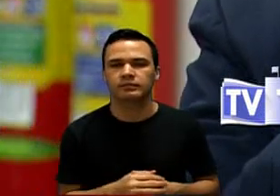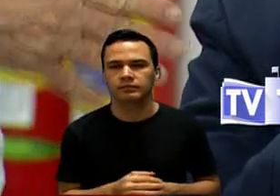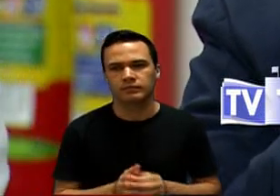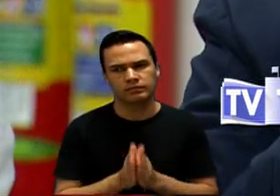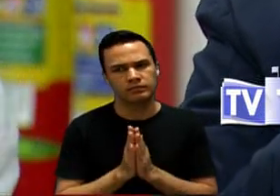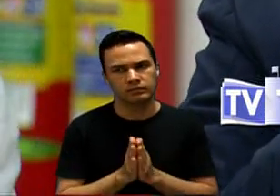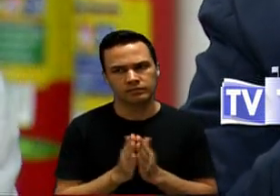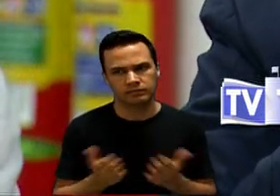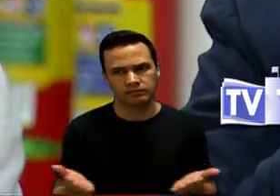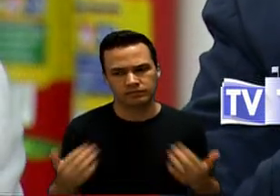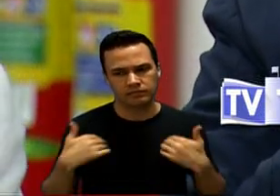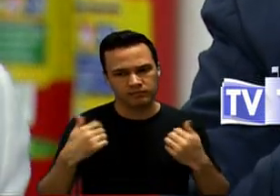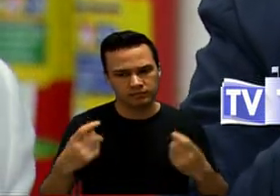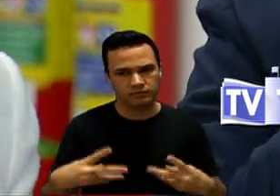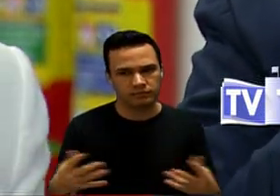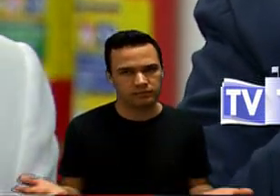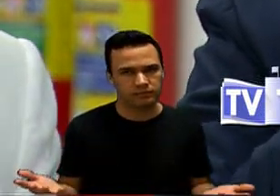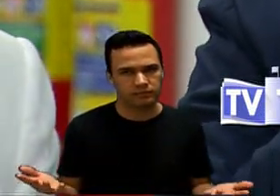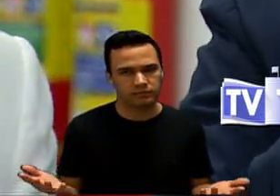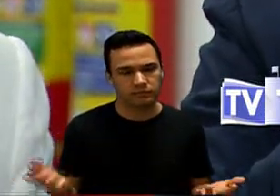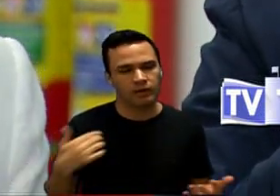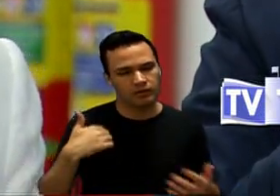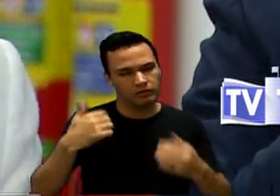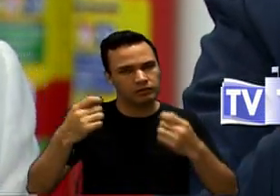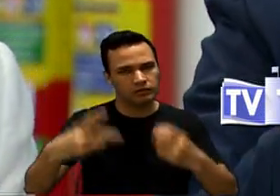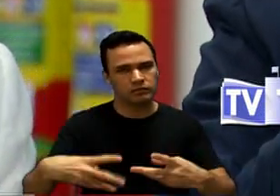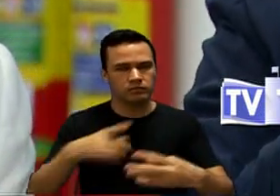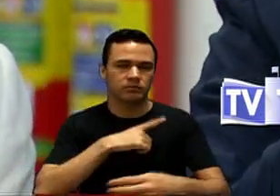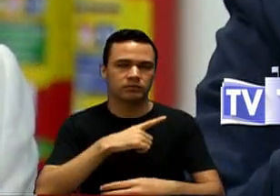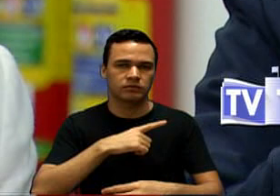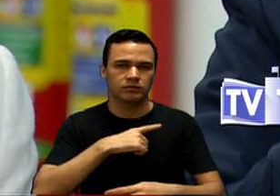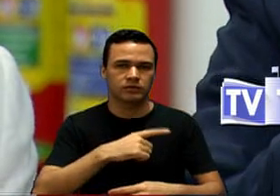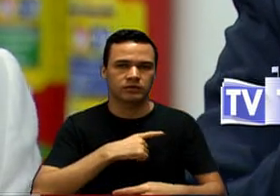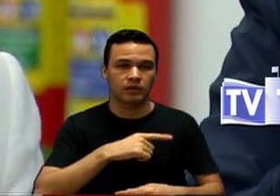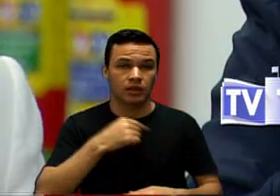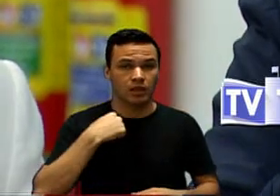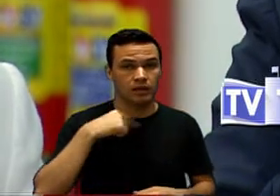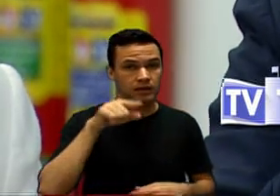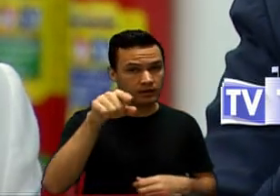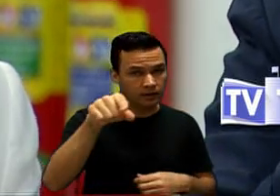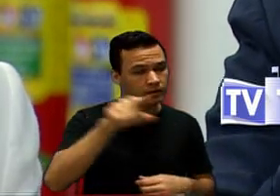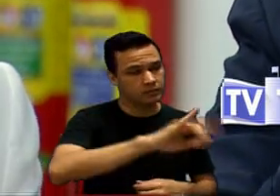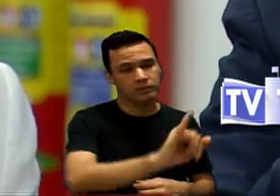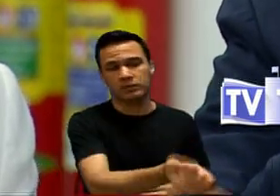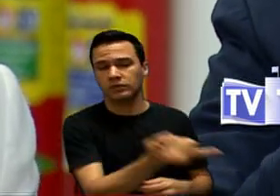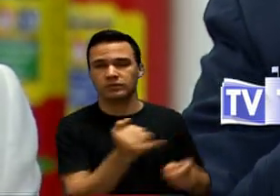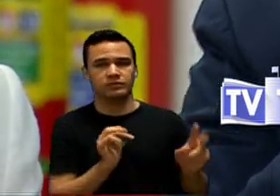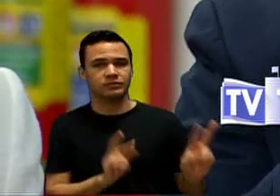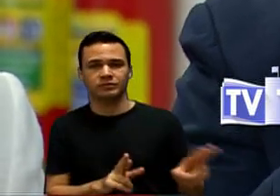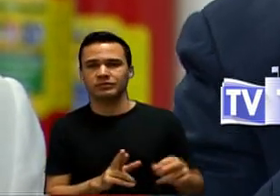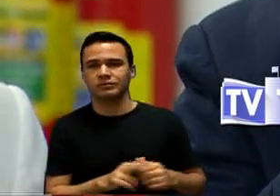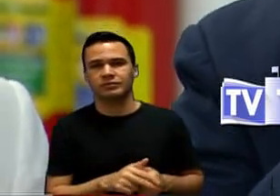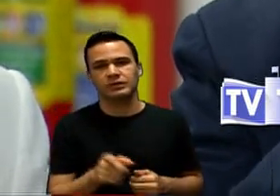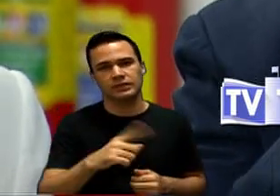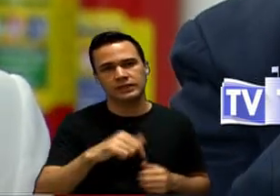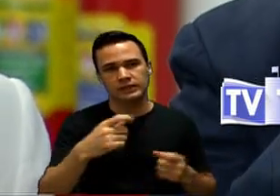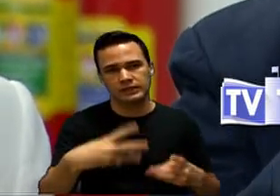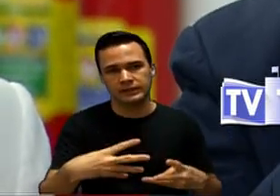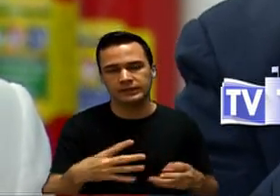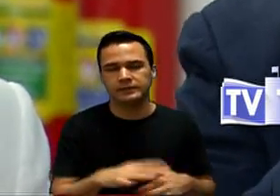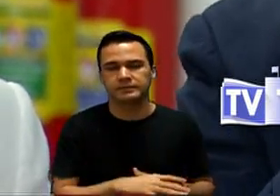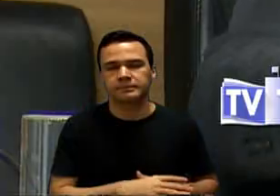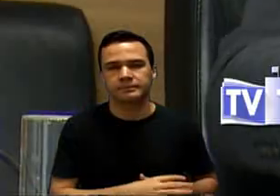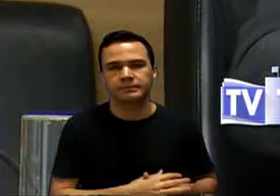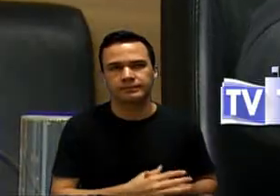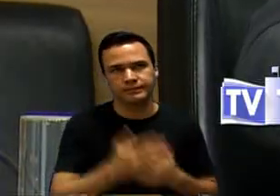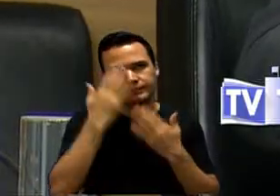por gentileza, senhor presidente, estou com a palavra aqui, estou me defendendo de uma oportunidade que ele teve, se aproveitando senhor, a minha ausência no plenário. Senhor, tem a palavra franqueada,